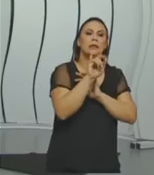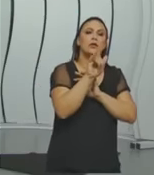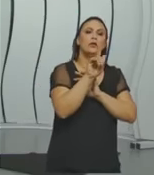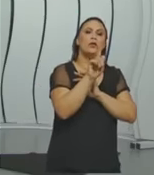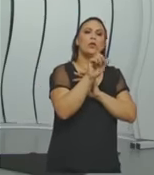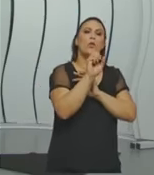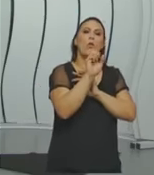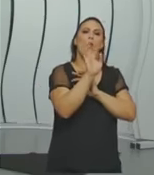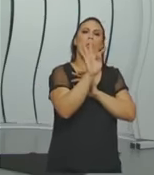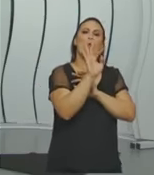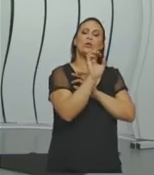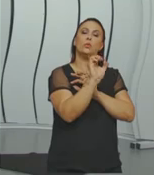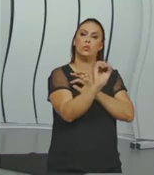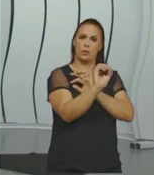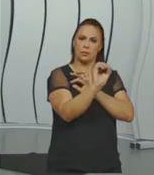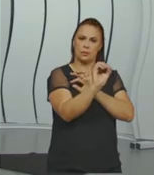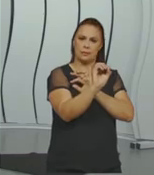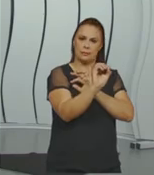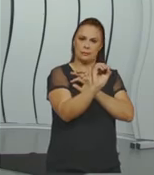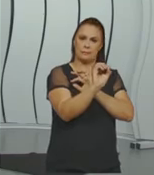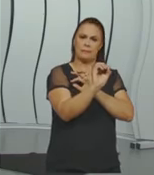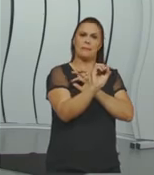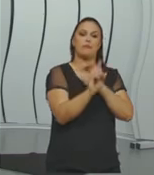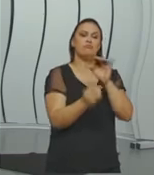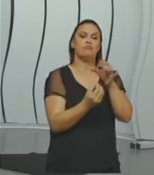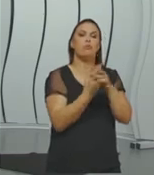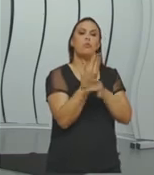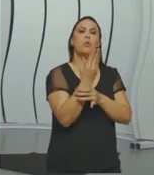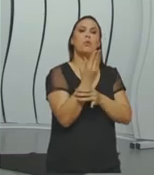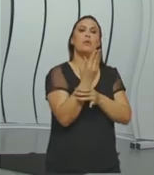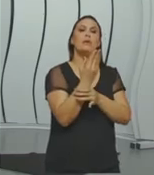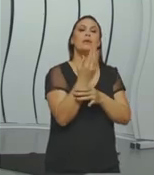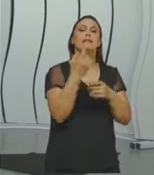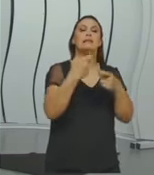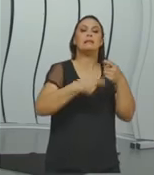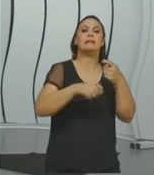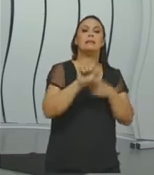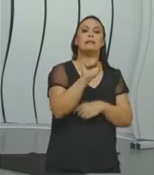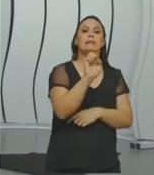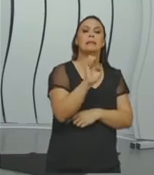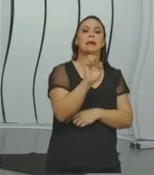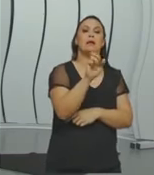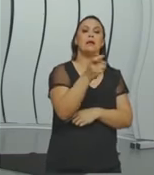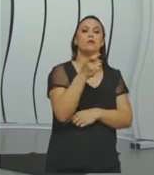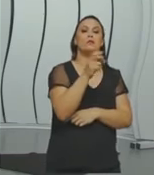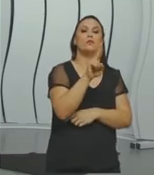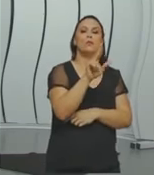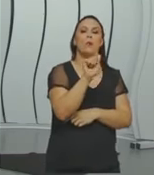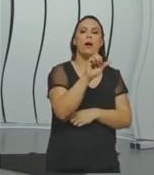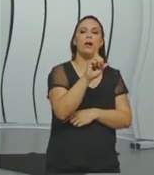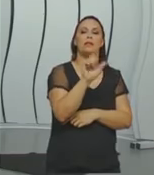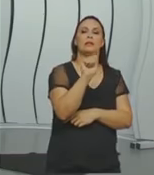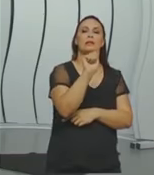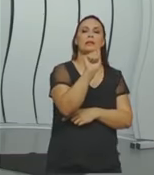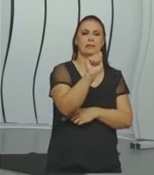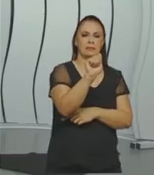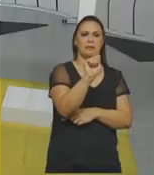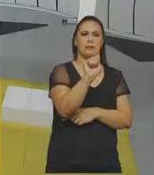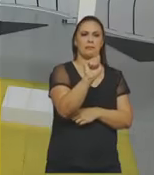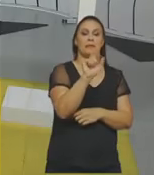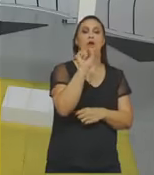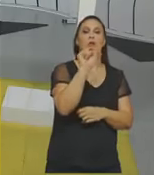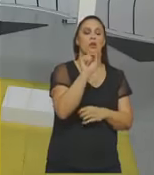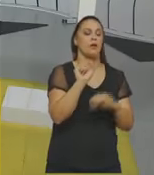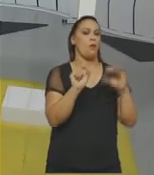fecundação, reprodução sexuada. A fusão, então, de um espermatozoide com um óvulo, que